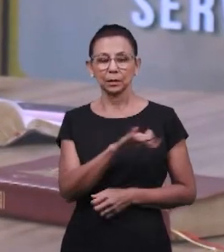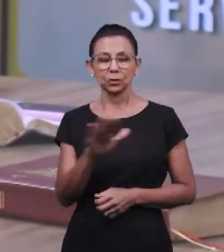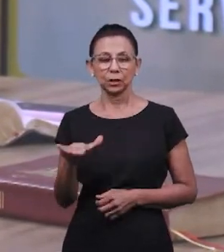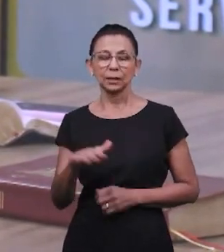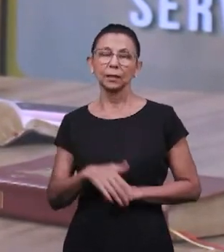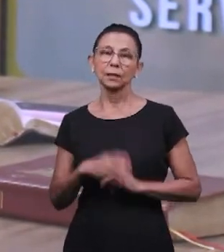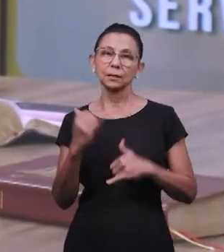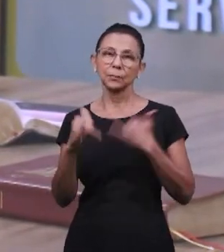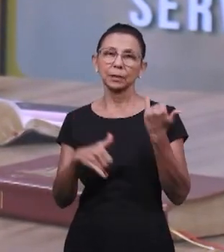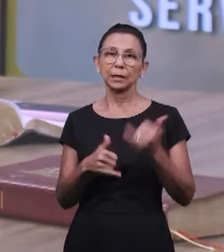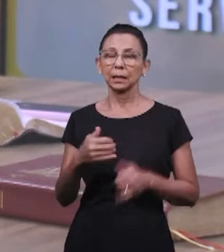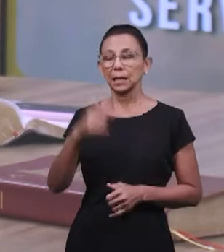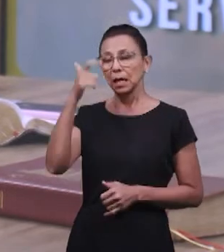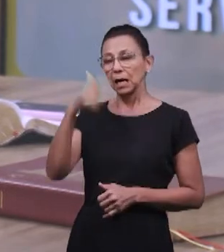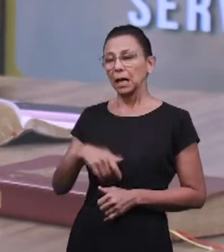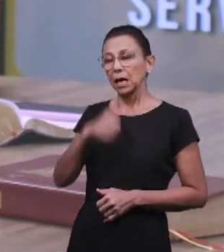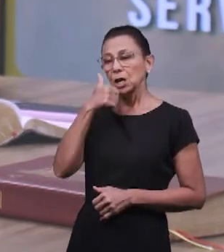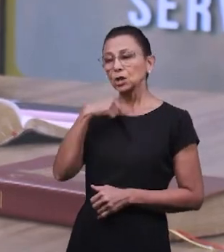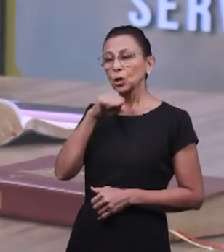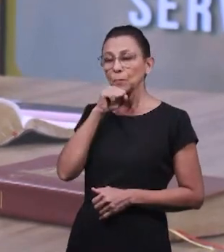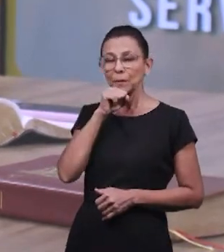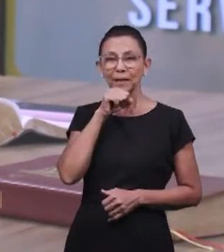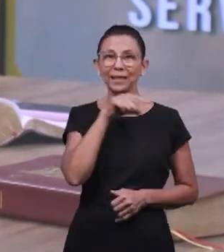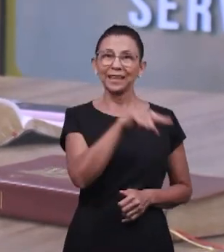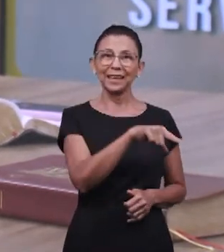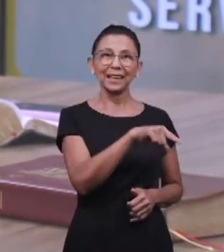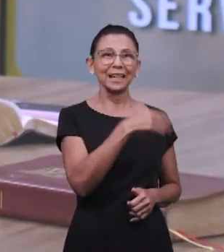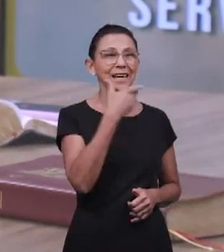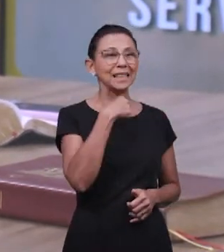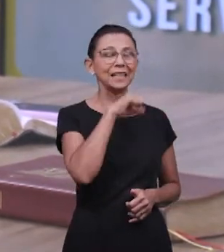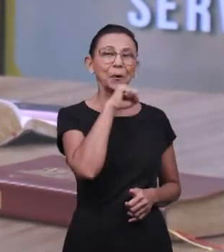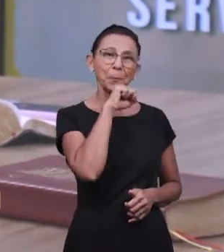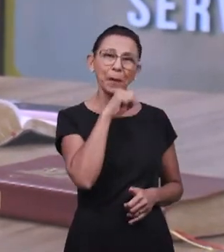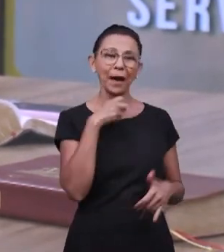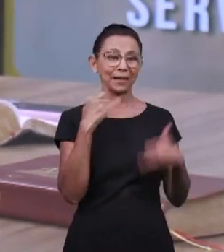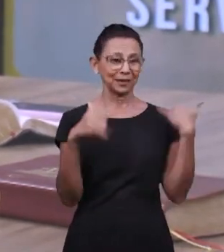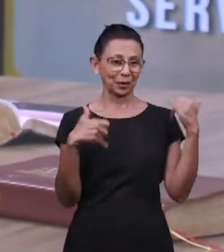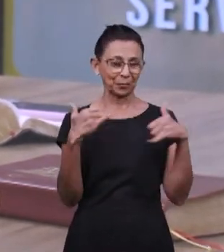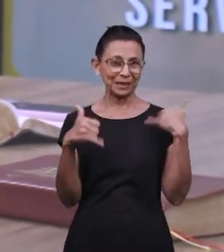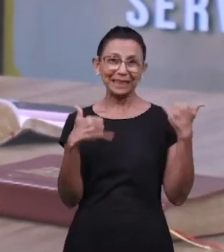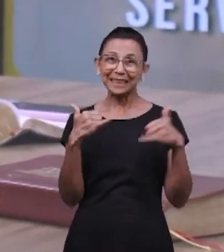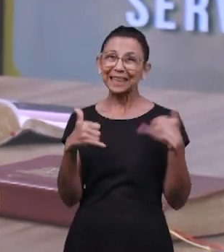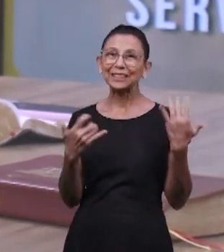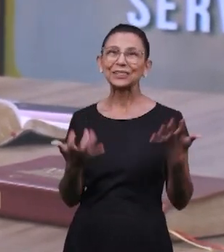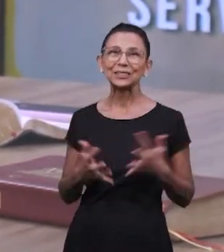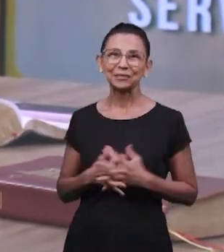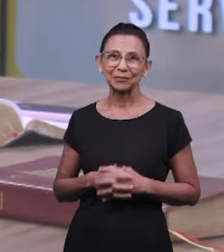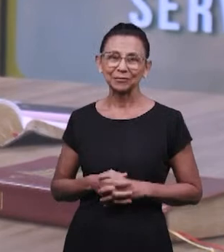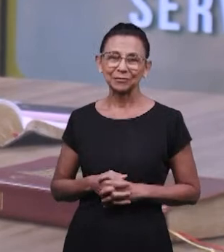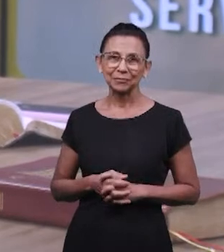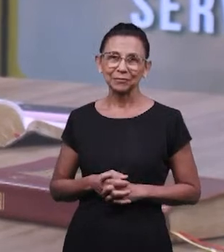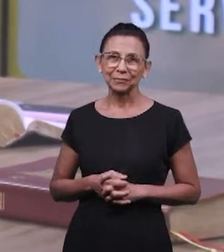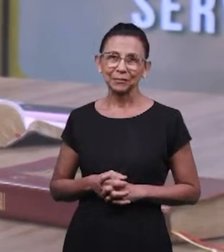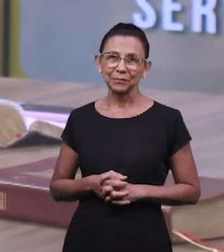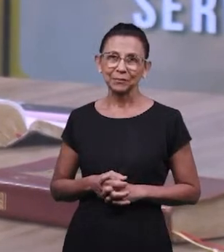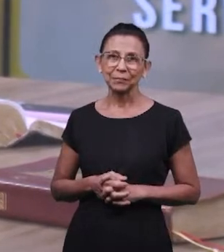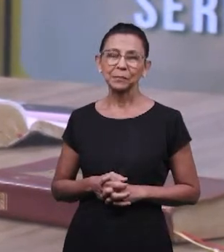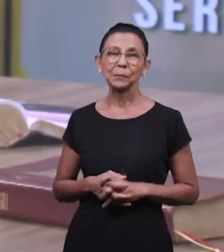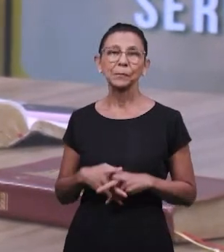estavam gritando. E às vezes os pais não se dão conta no momento em que eles estão dentro de casa, do